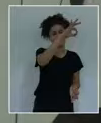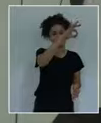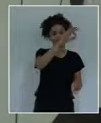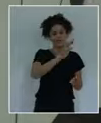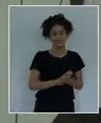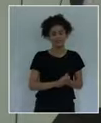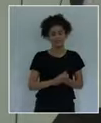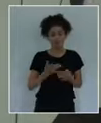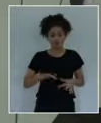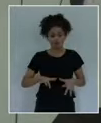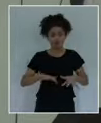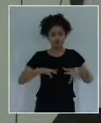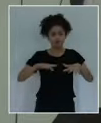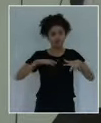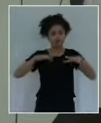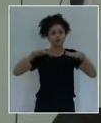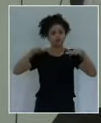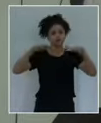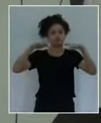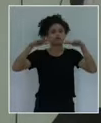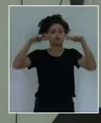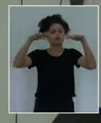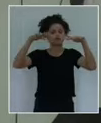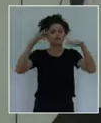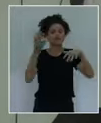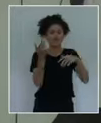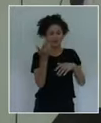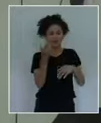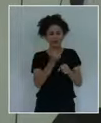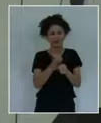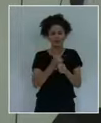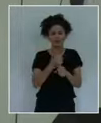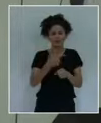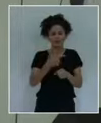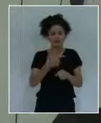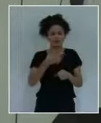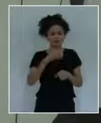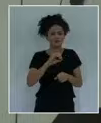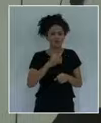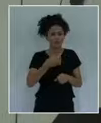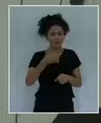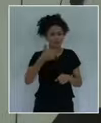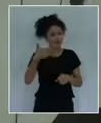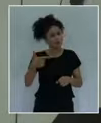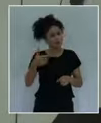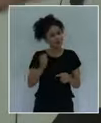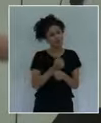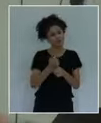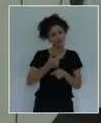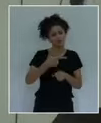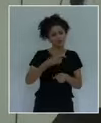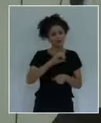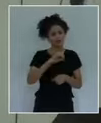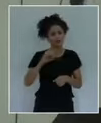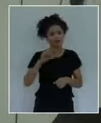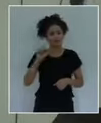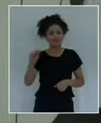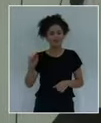locais onde outras enchentes de grandes portes já atingiram, igual aconteceu em 2012, 2008, já atinge as residências do